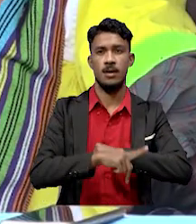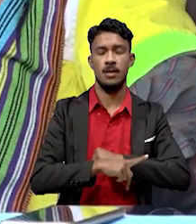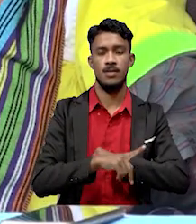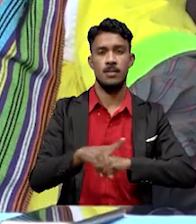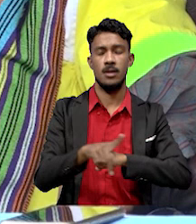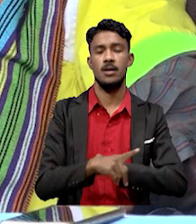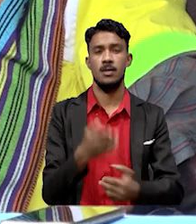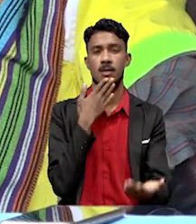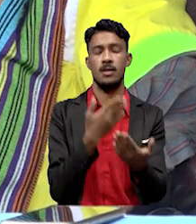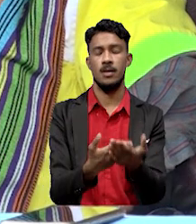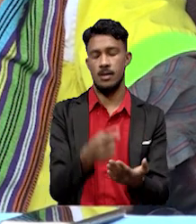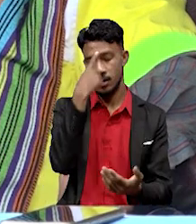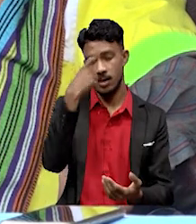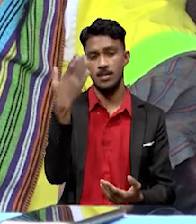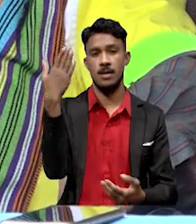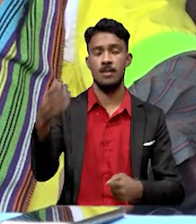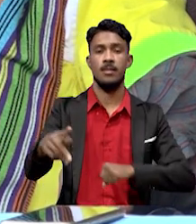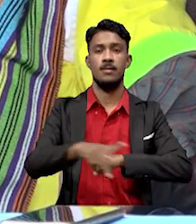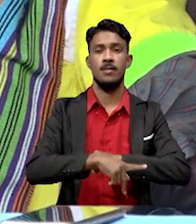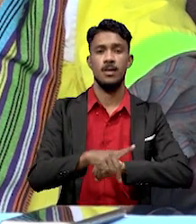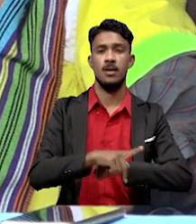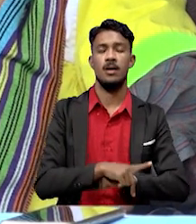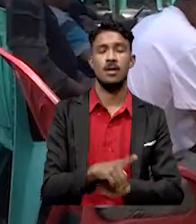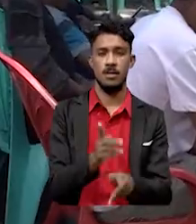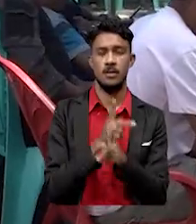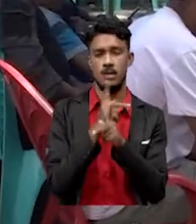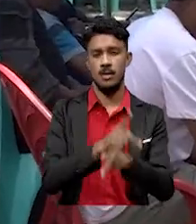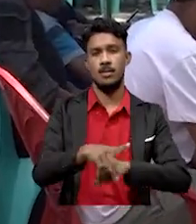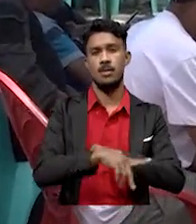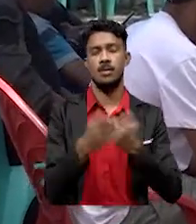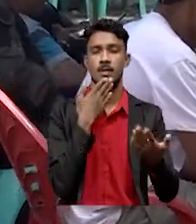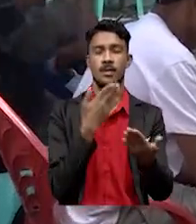lau dia tamba nia mak maneja partido nia maka bele